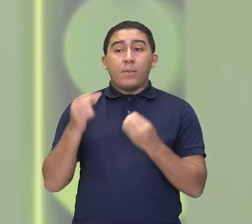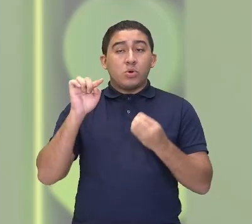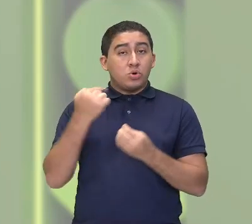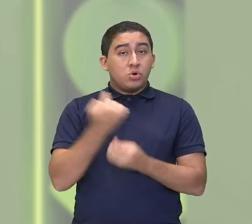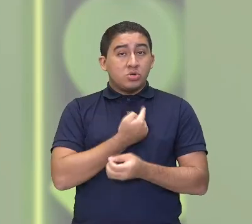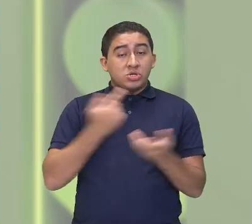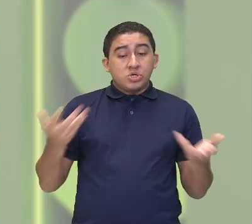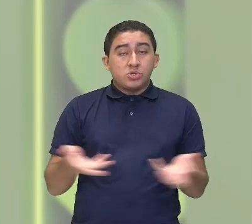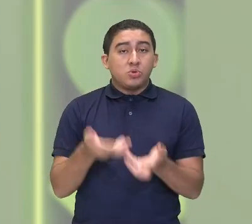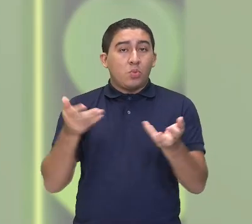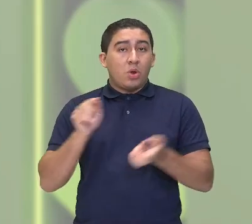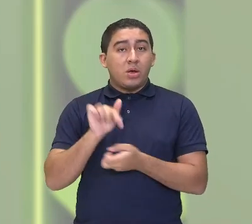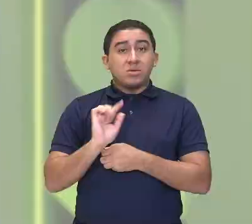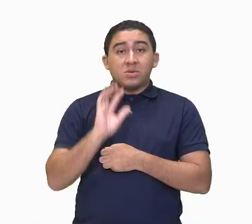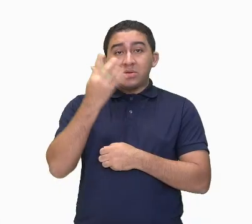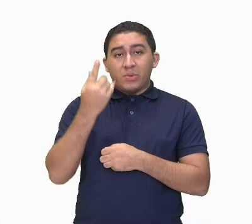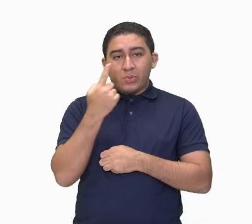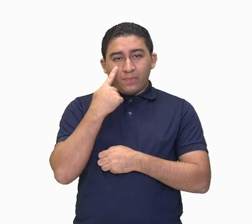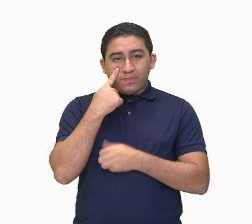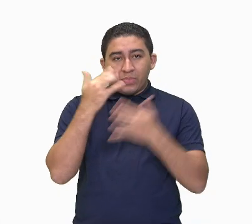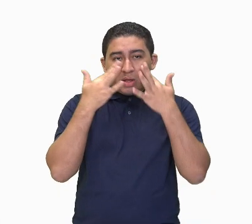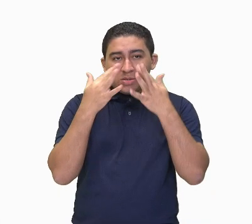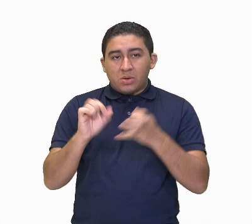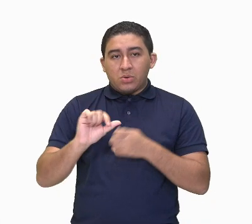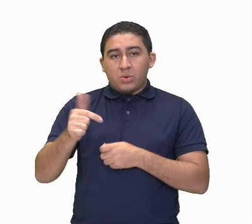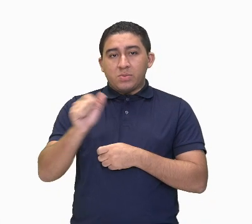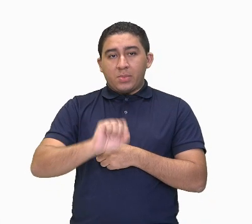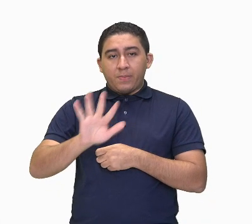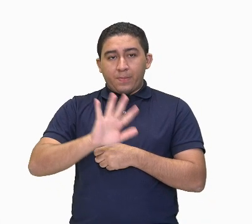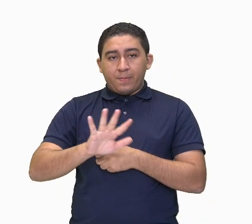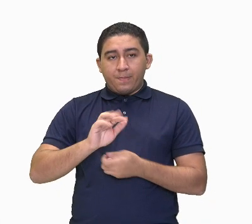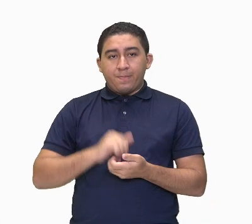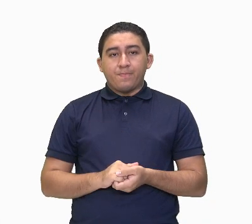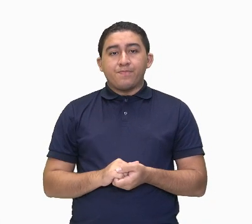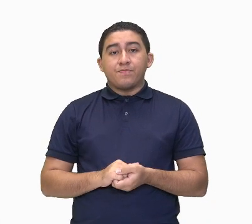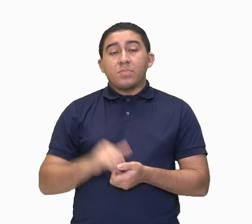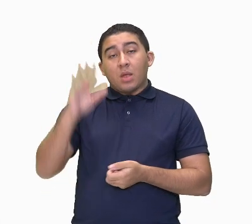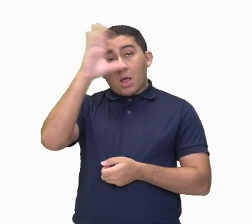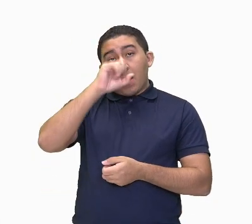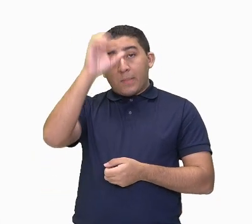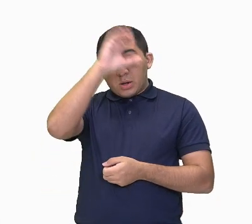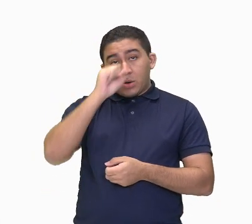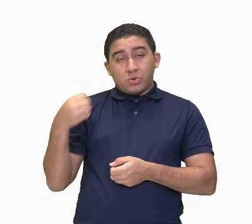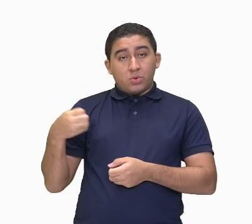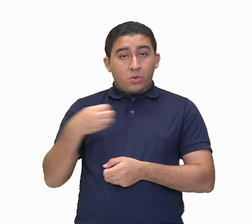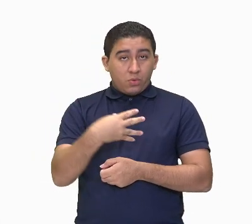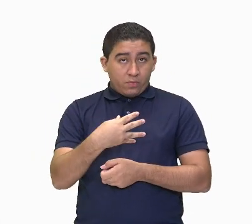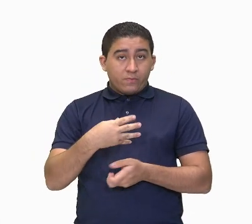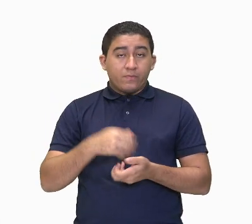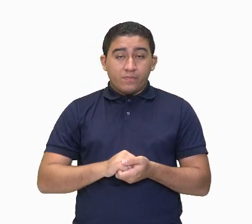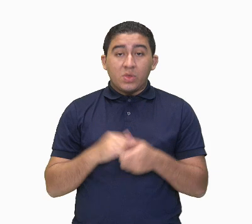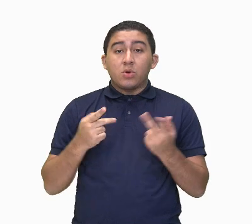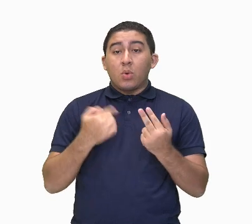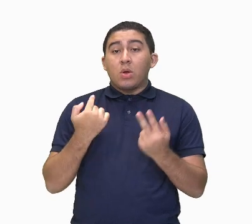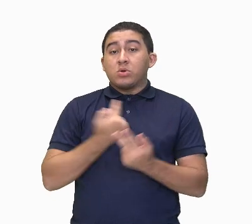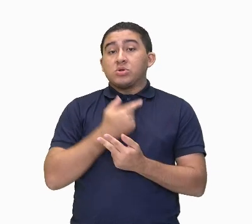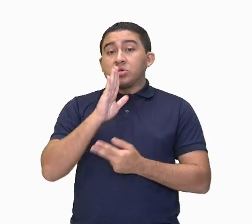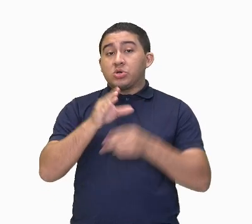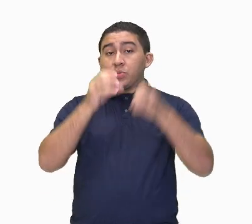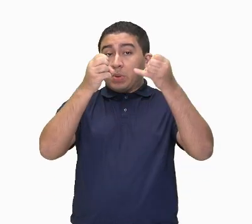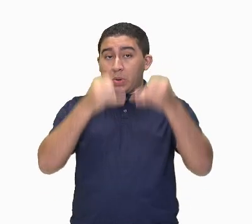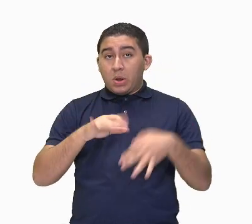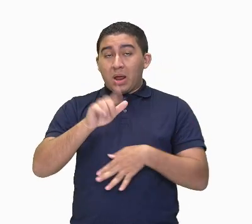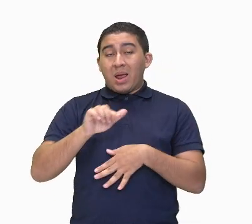a plasticidade neural? Vamos observar aí na próxima imagem. Aprender coisas novas, né, como a gente já comentou anteriormente, é uma forma